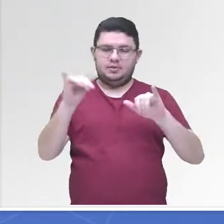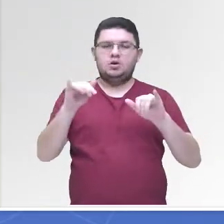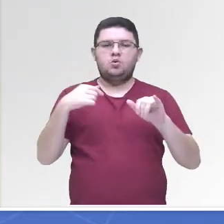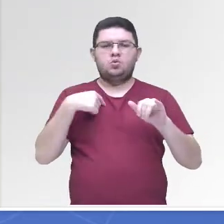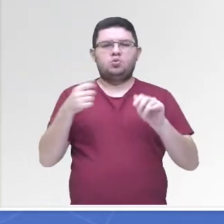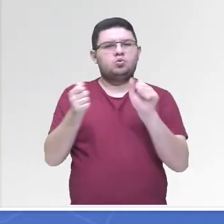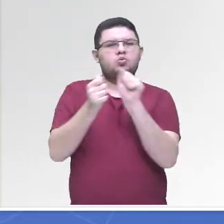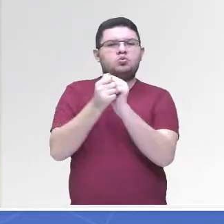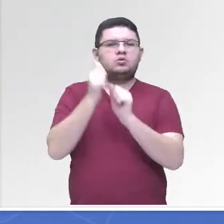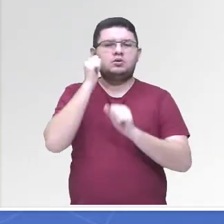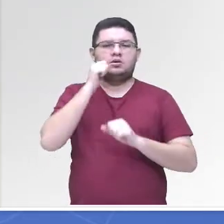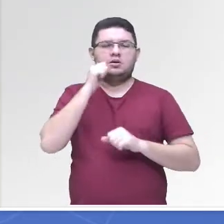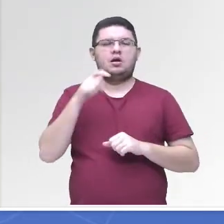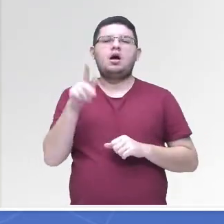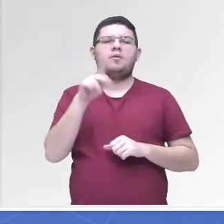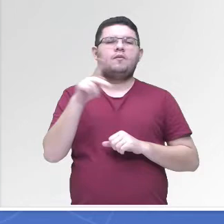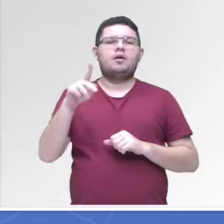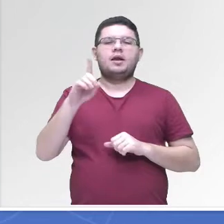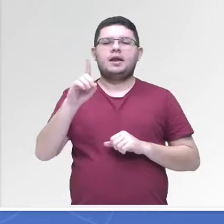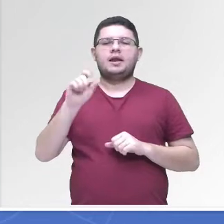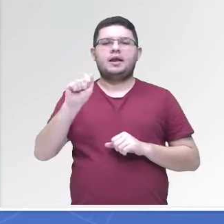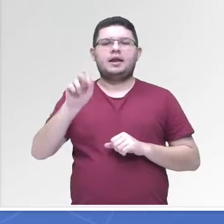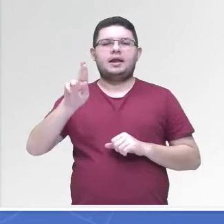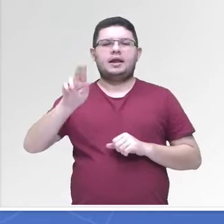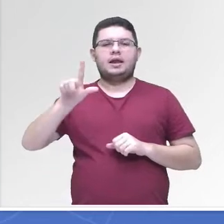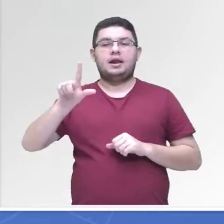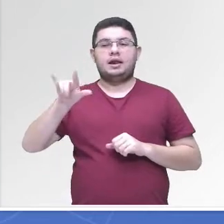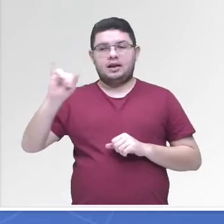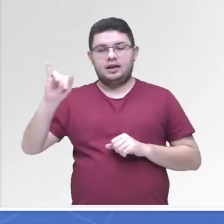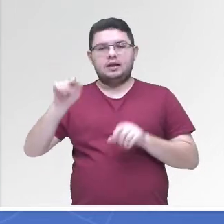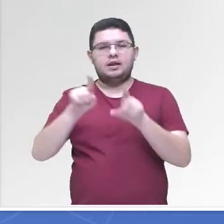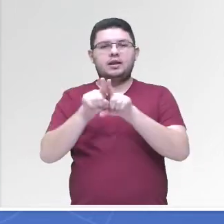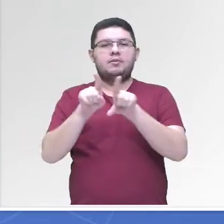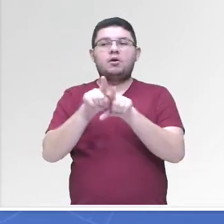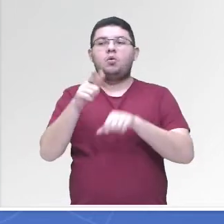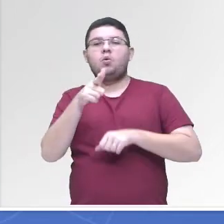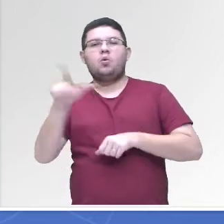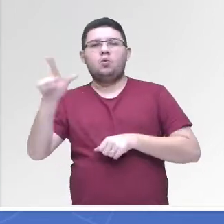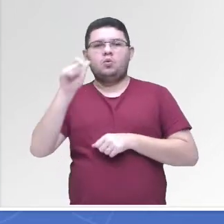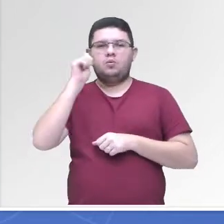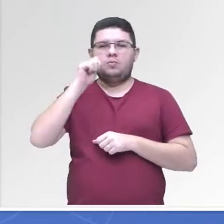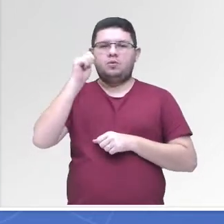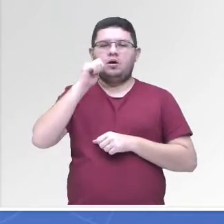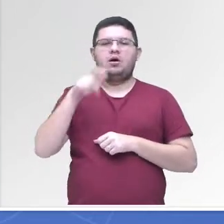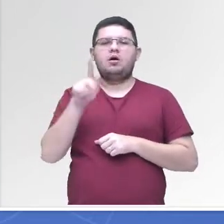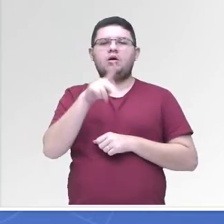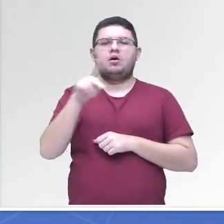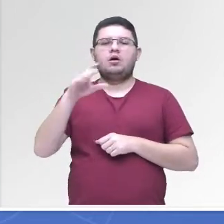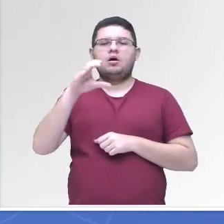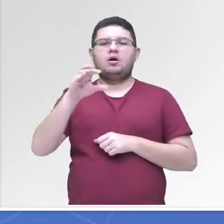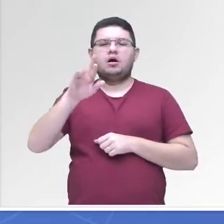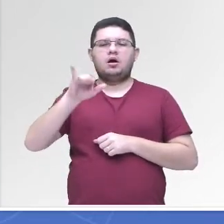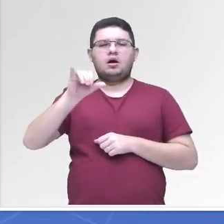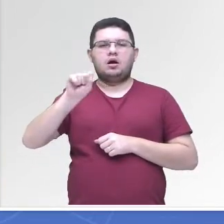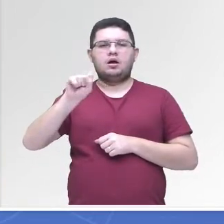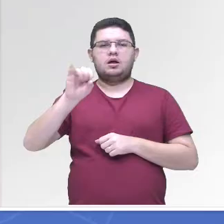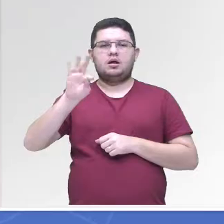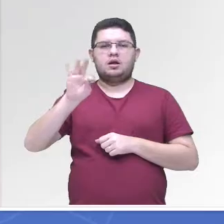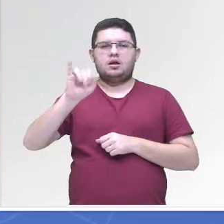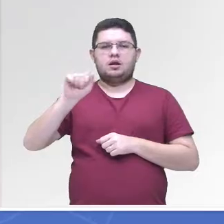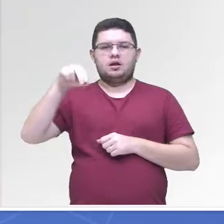Darlinda e a professora Cristiane. Nesse momento elas estão lá no chat ajudando vocês aí, caso vocês tenham alguma